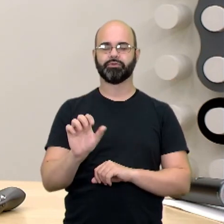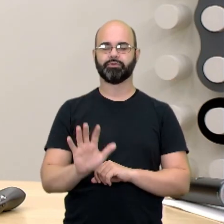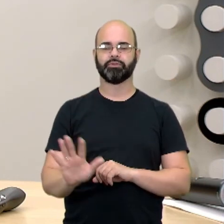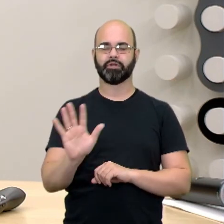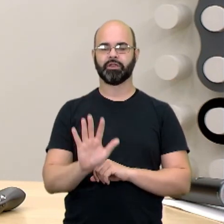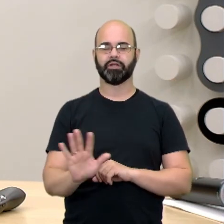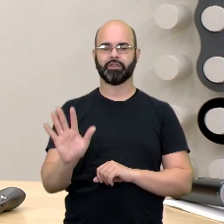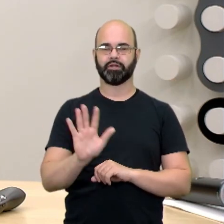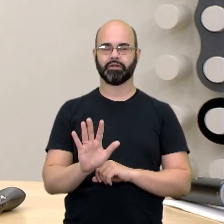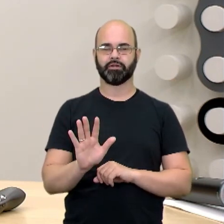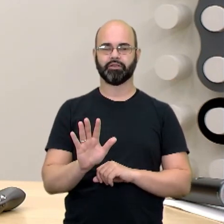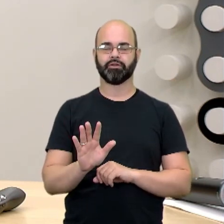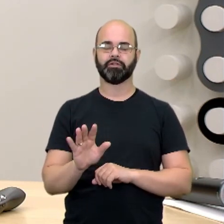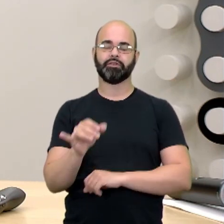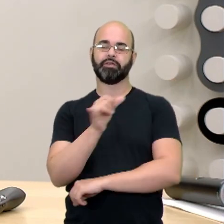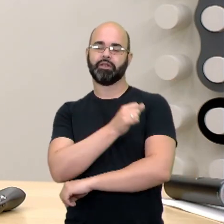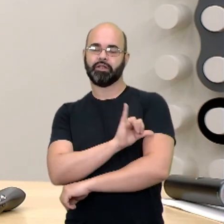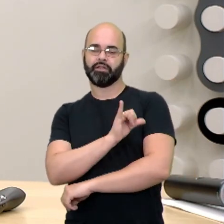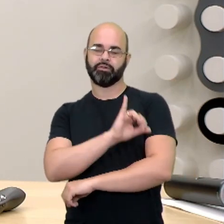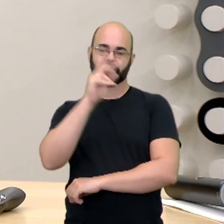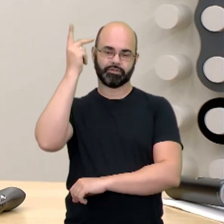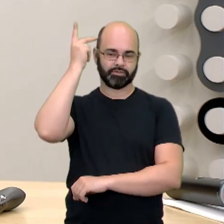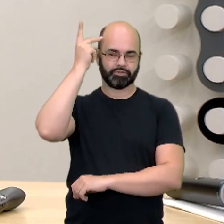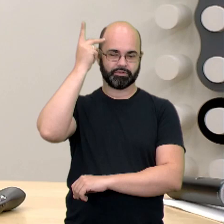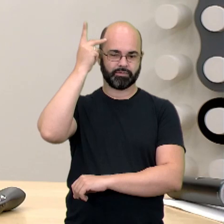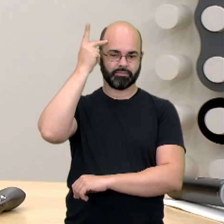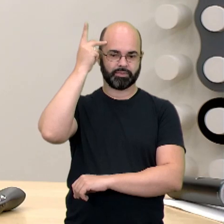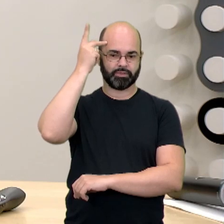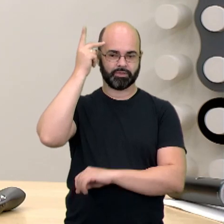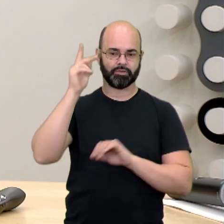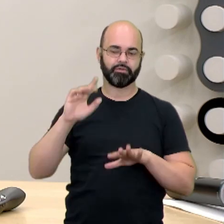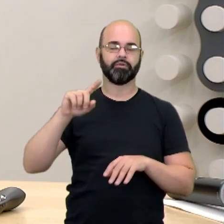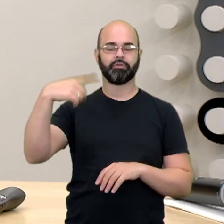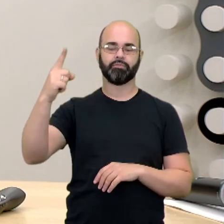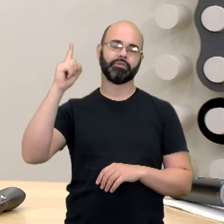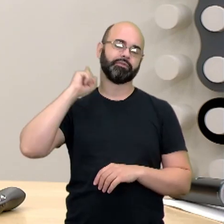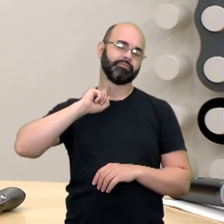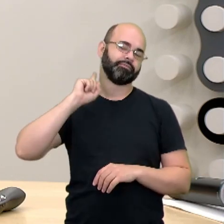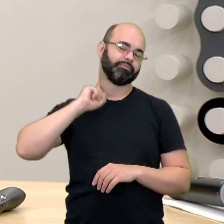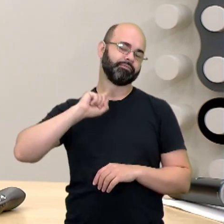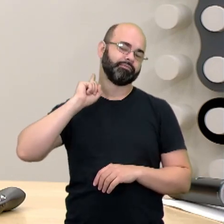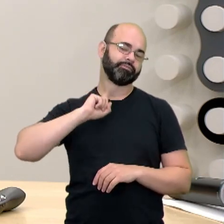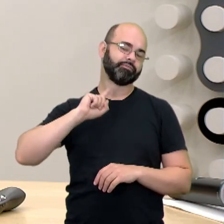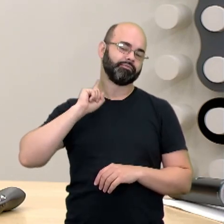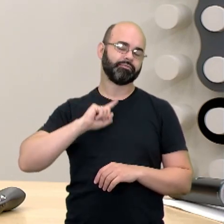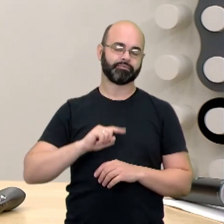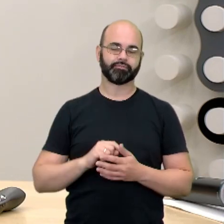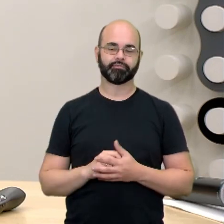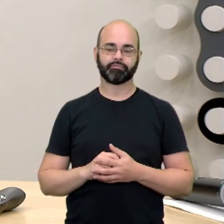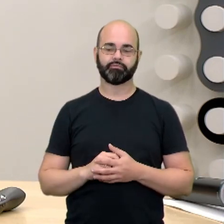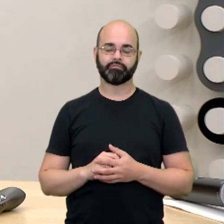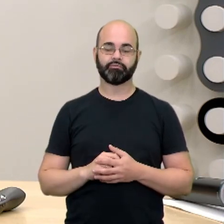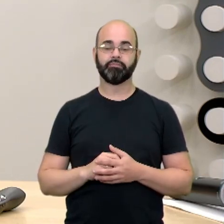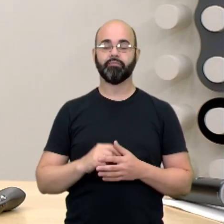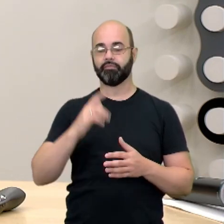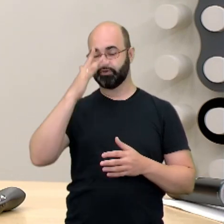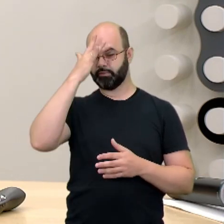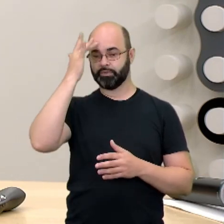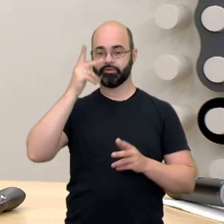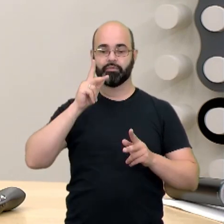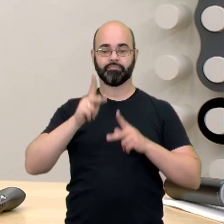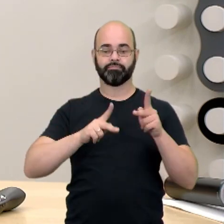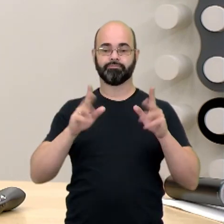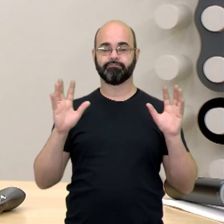eixo Rio-São Paulo, né, depois Minas Gerais, fez com que as populações se concentrassem